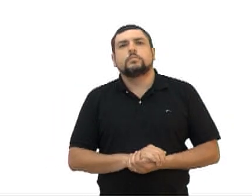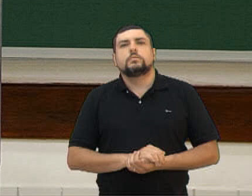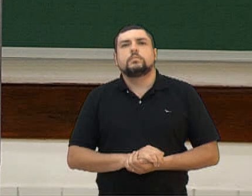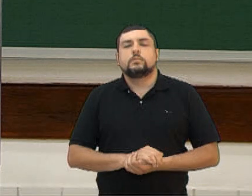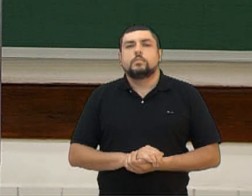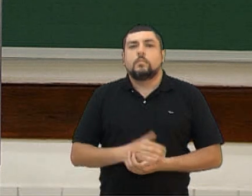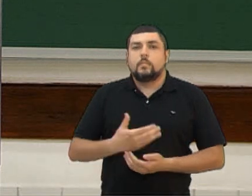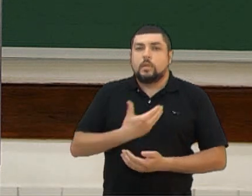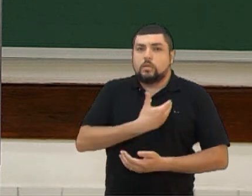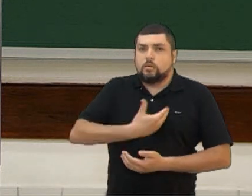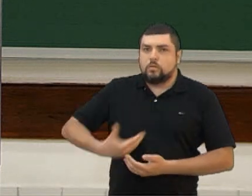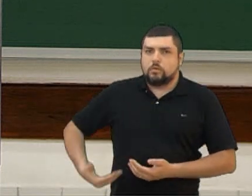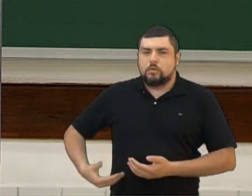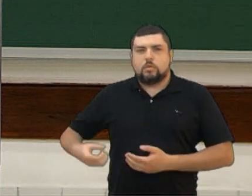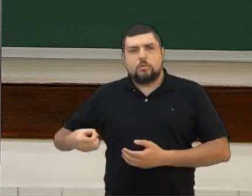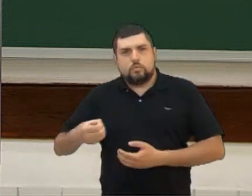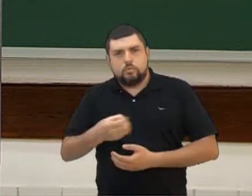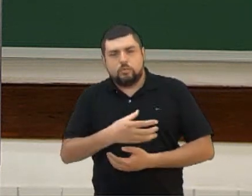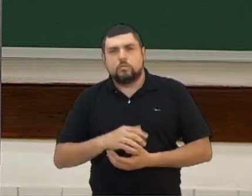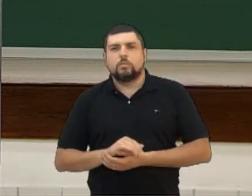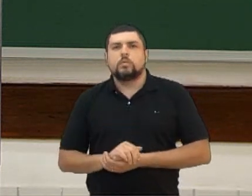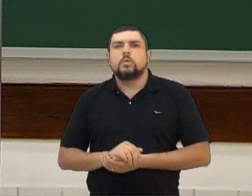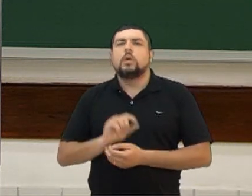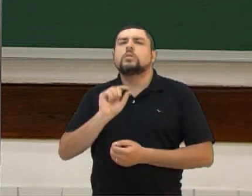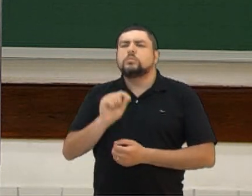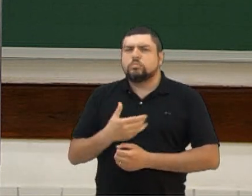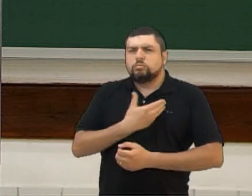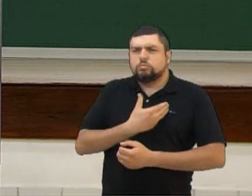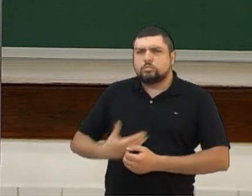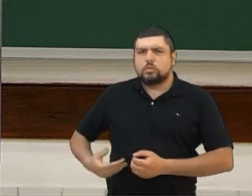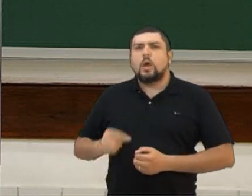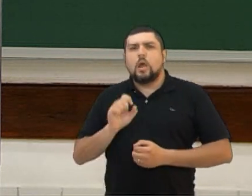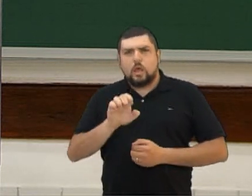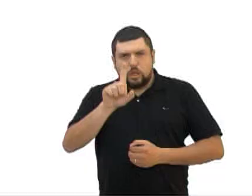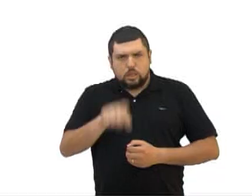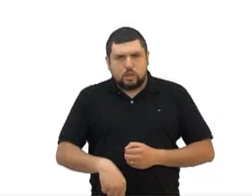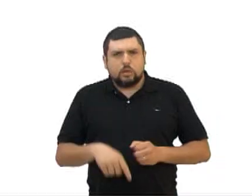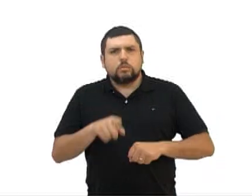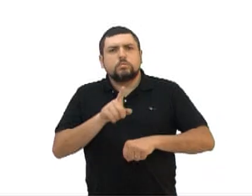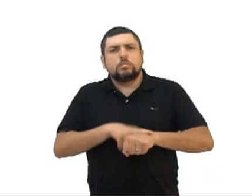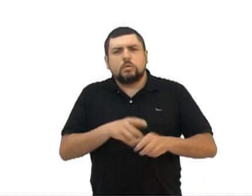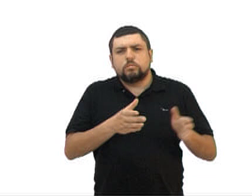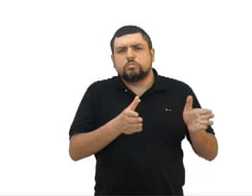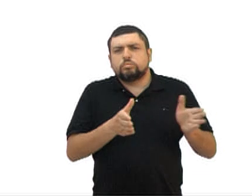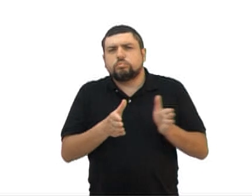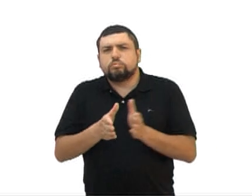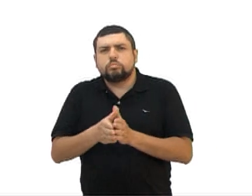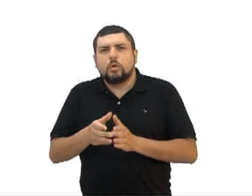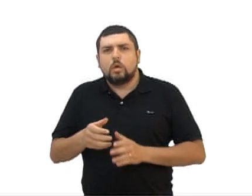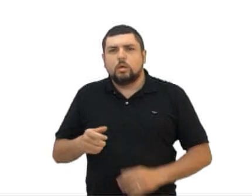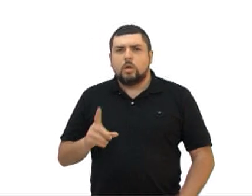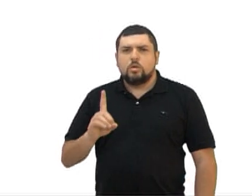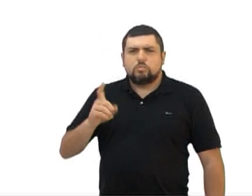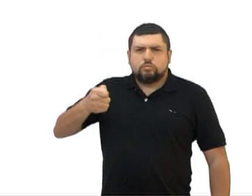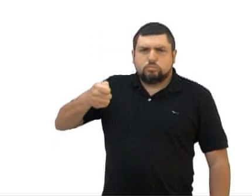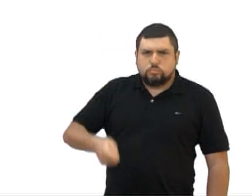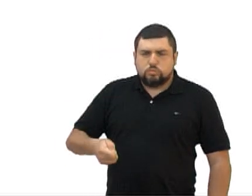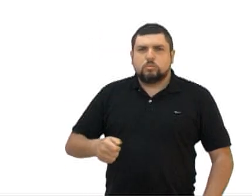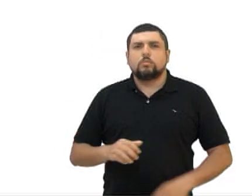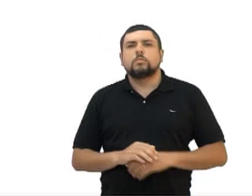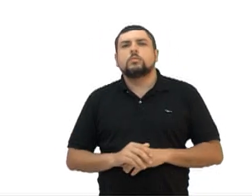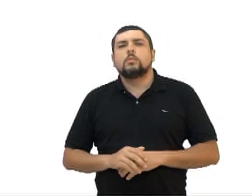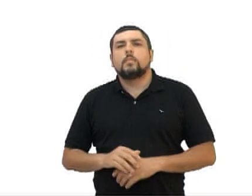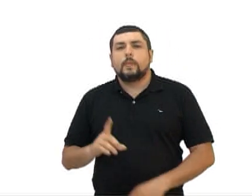Estado Novo. Então, o Estado Novo, ele é um período de ditadura, né? Como um bom período